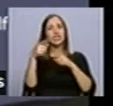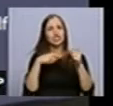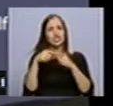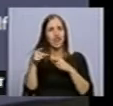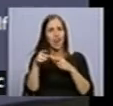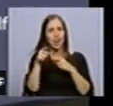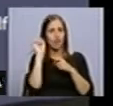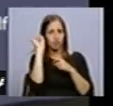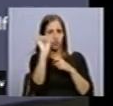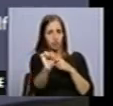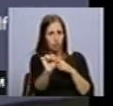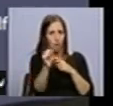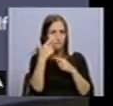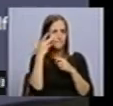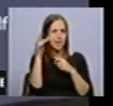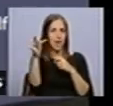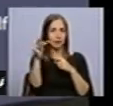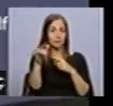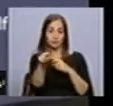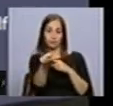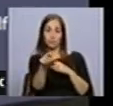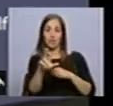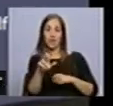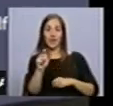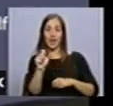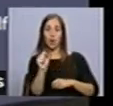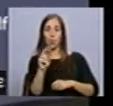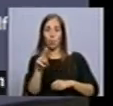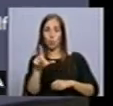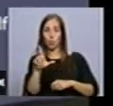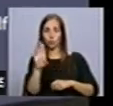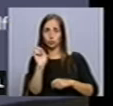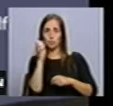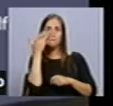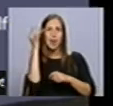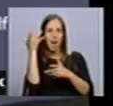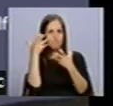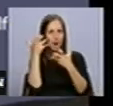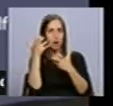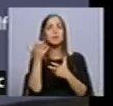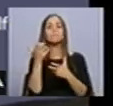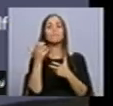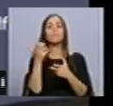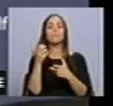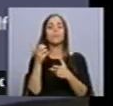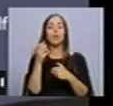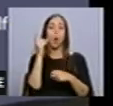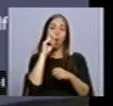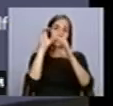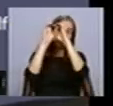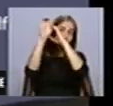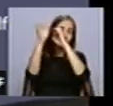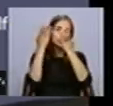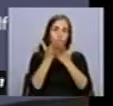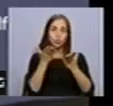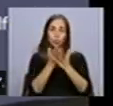noturno, Regulus, que está aqui identificado neste esquema. E então, o que os astrónomos deste estudo identificaram foi que